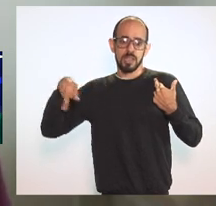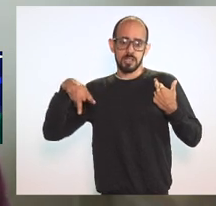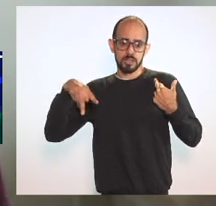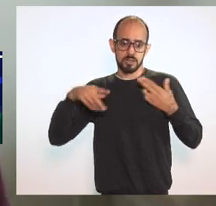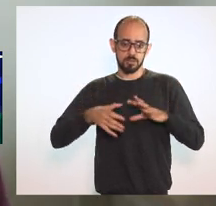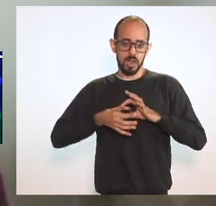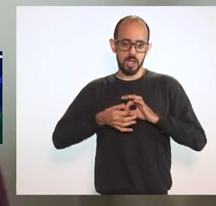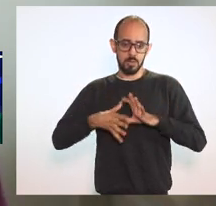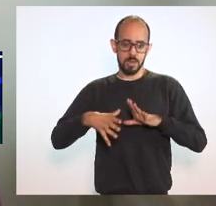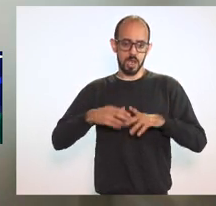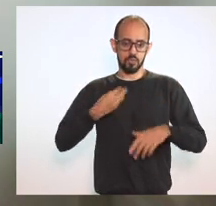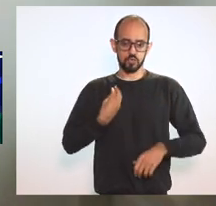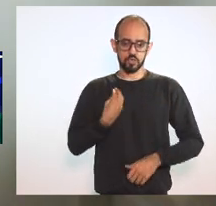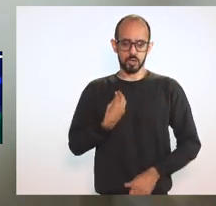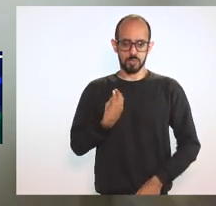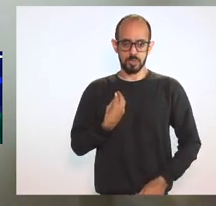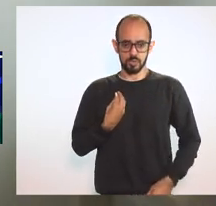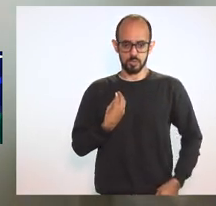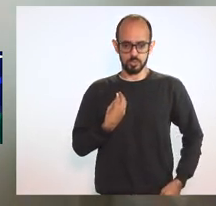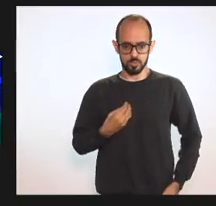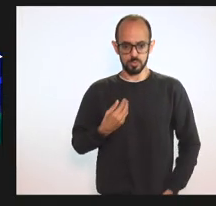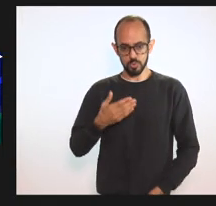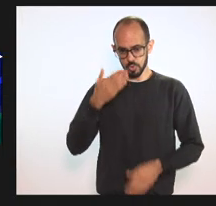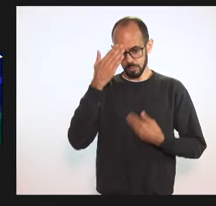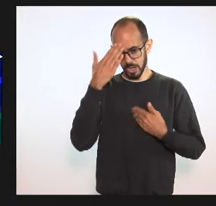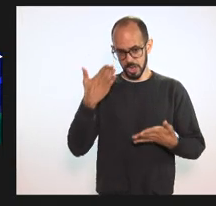funcionamento Obrigado Senhor